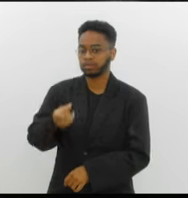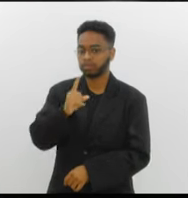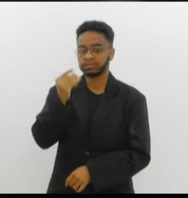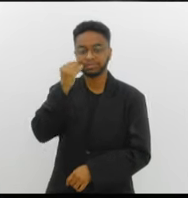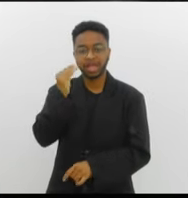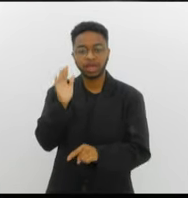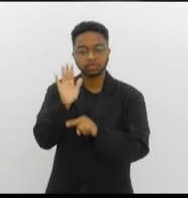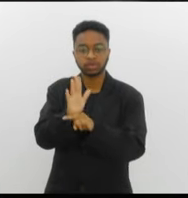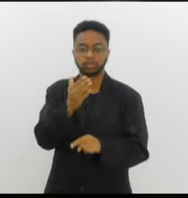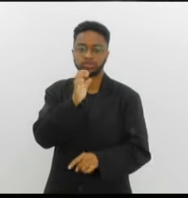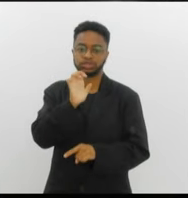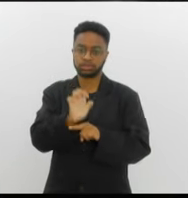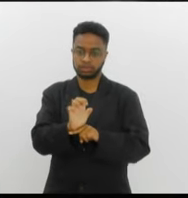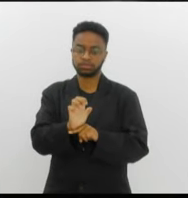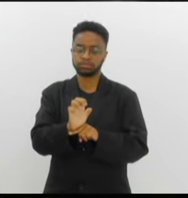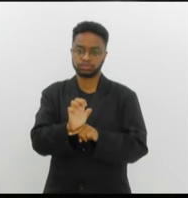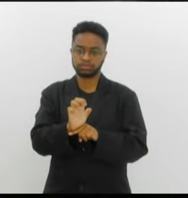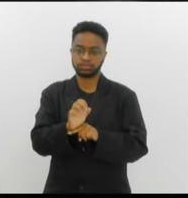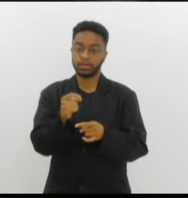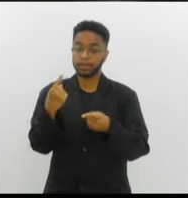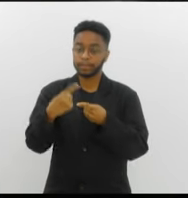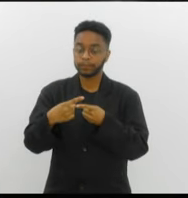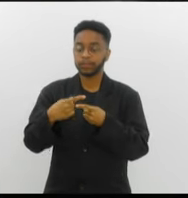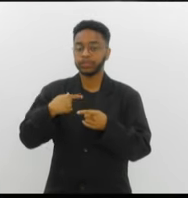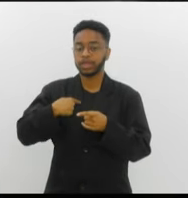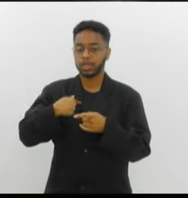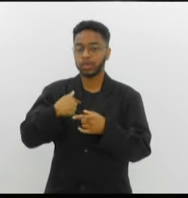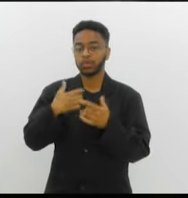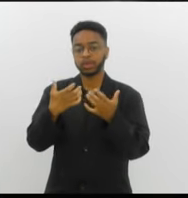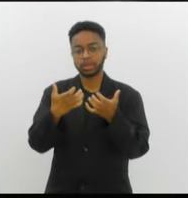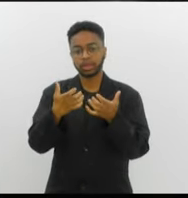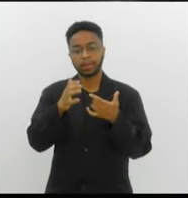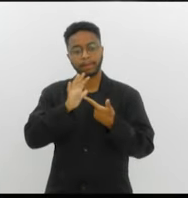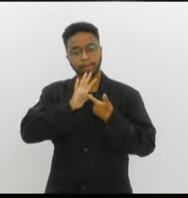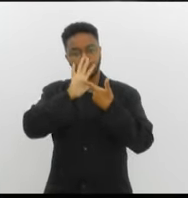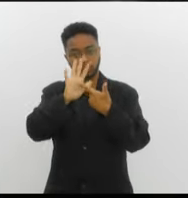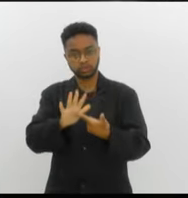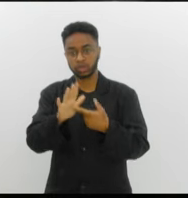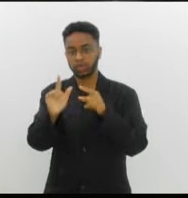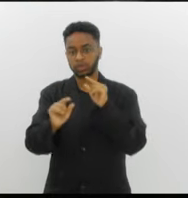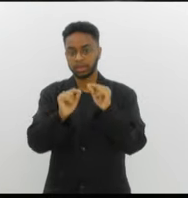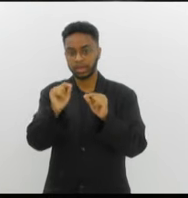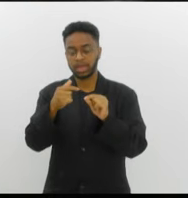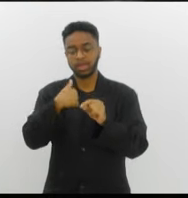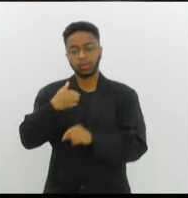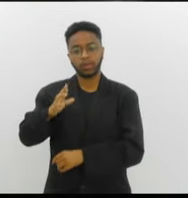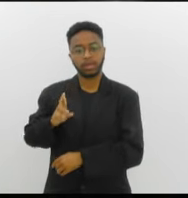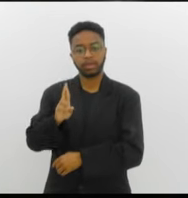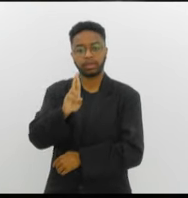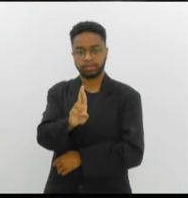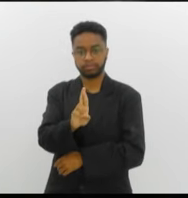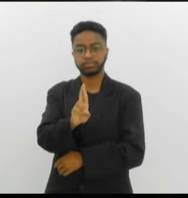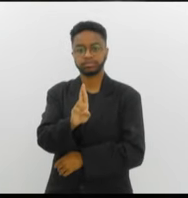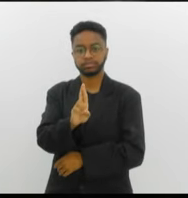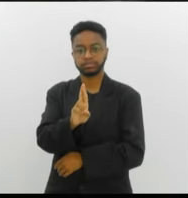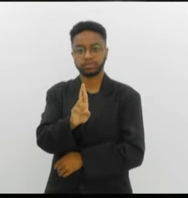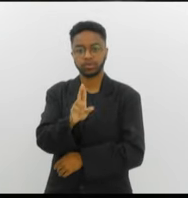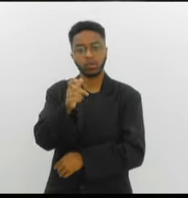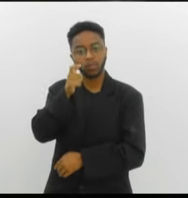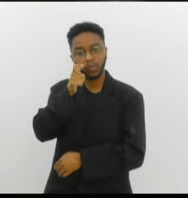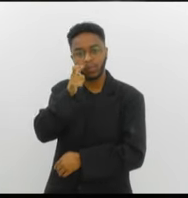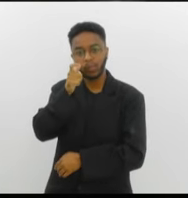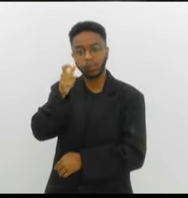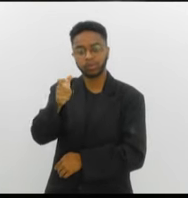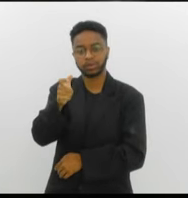do Rio de Janeiro. Porque fiz questão de dizer lá que eu estava representando os